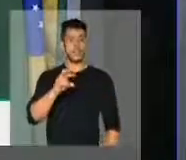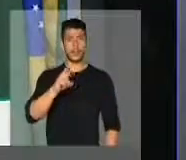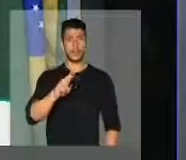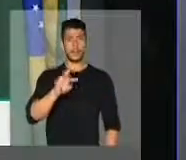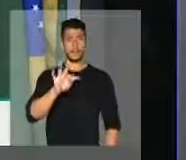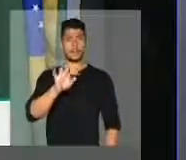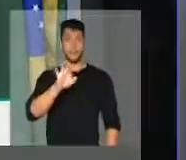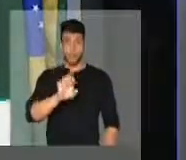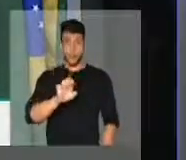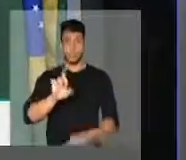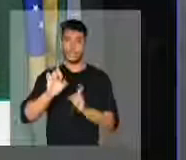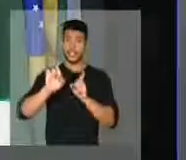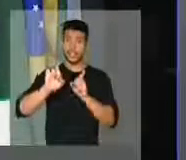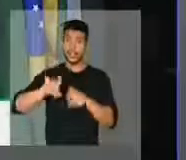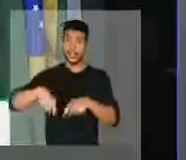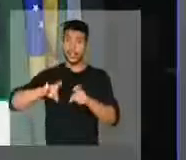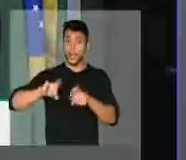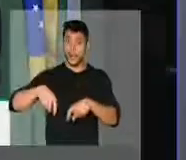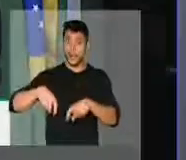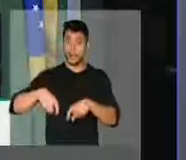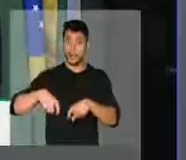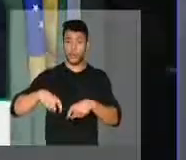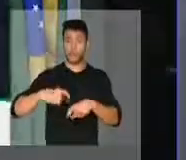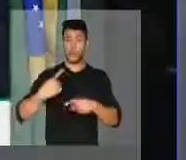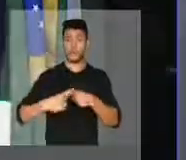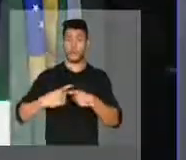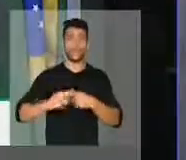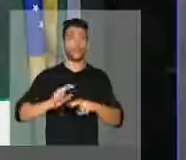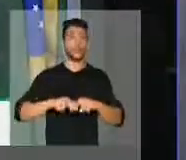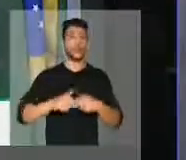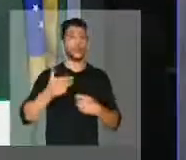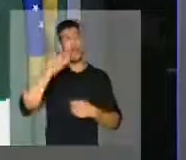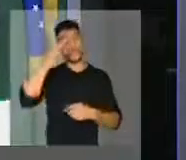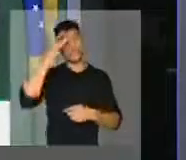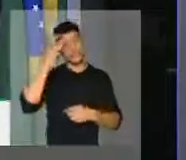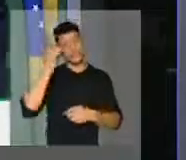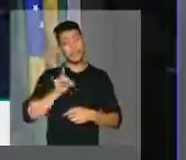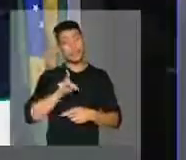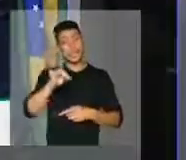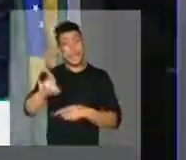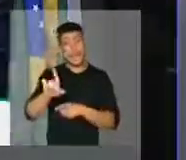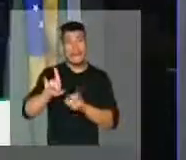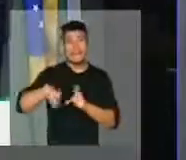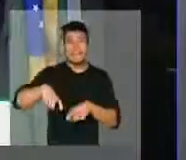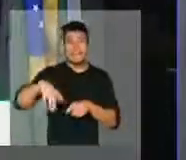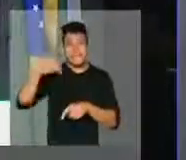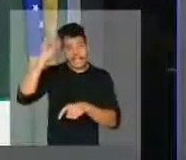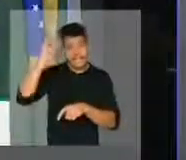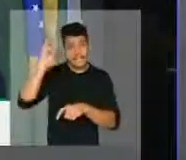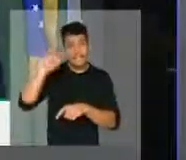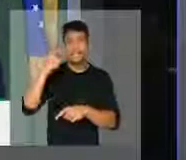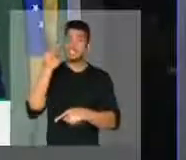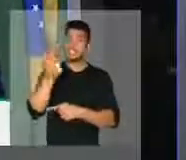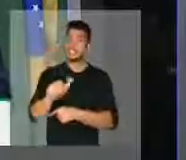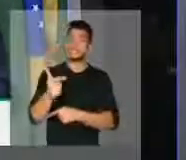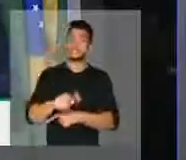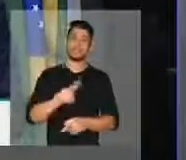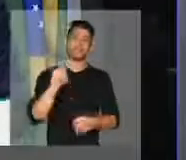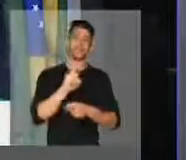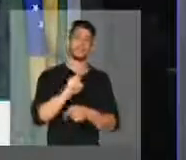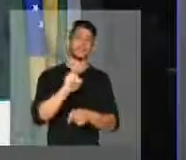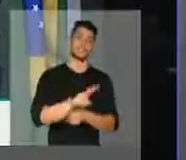arma rural, que hoje o fazendeiro vive desprotegido, vive desamparado, e